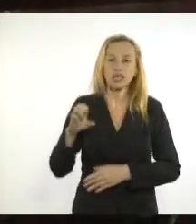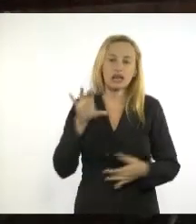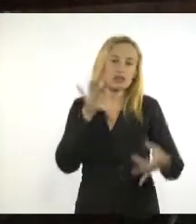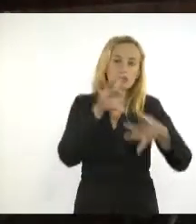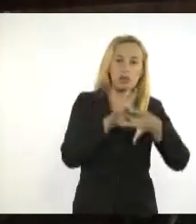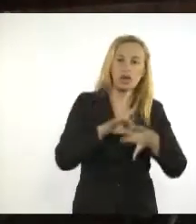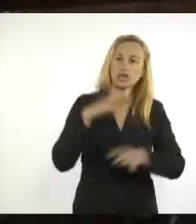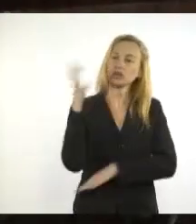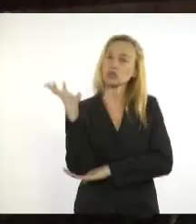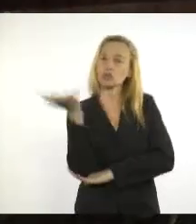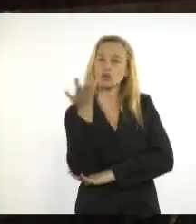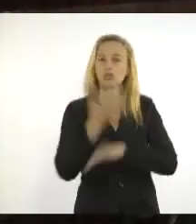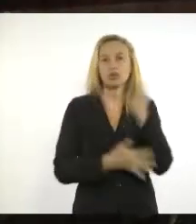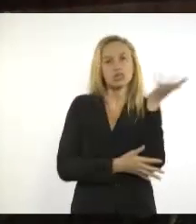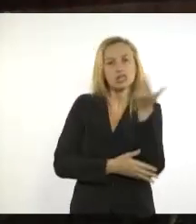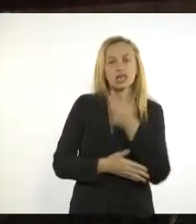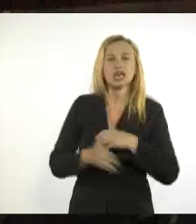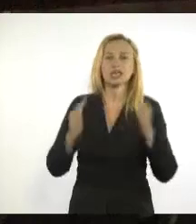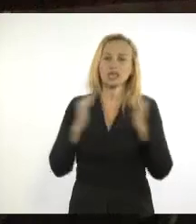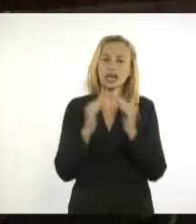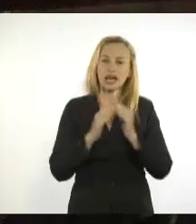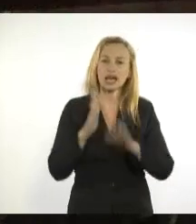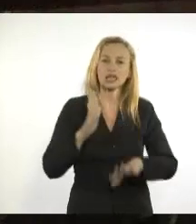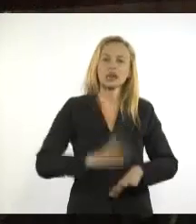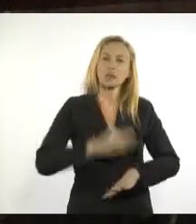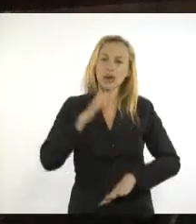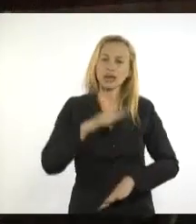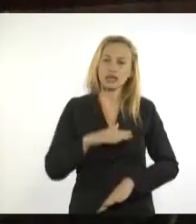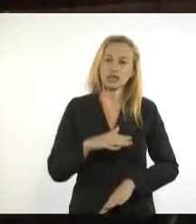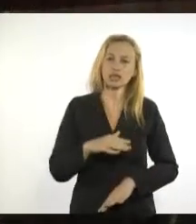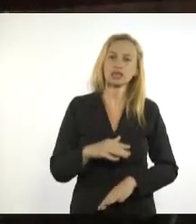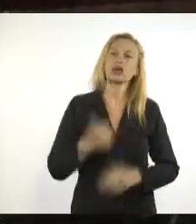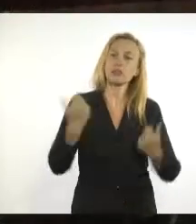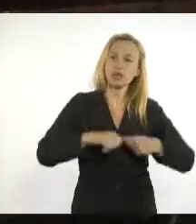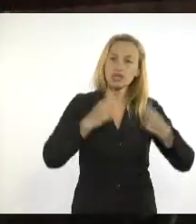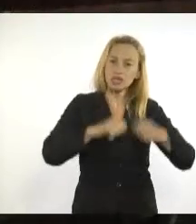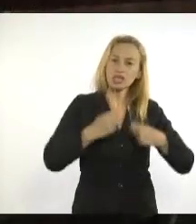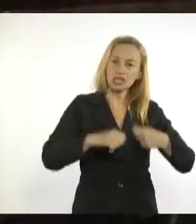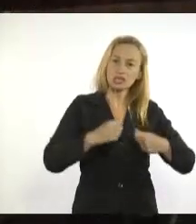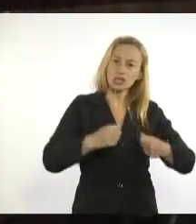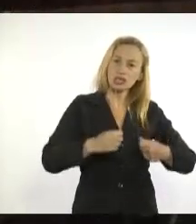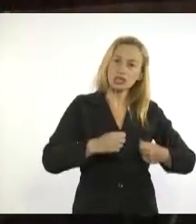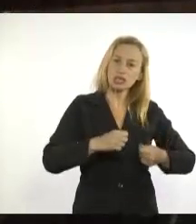e essa casa, mais do que nunca, tem que dar força e